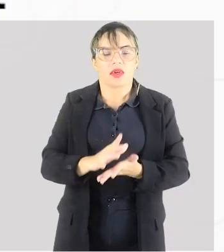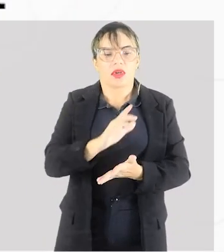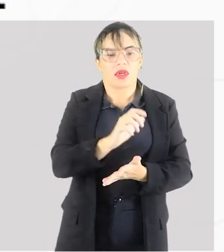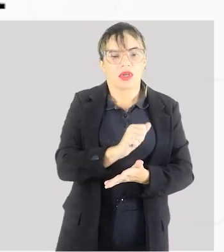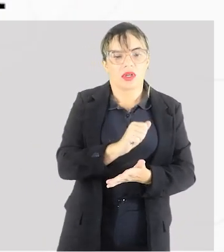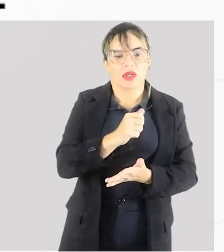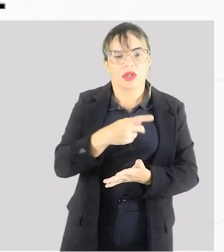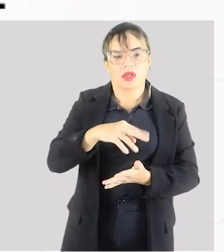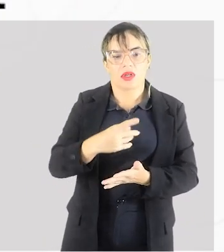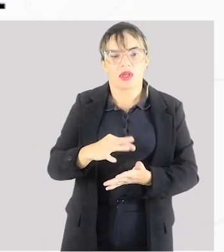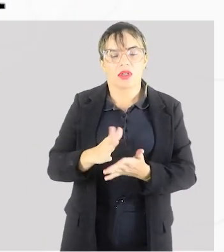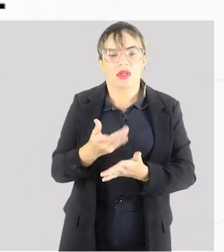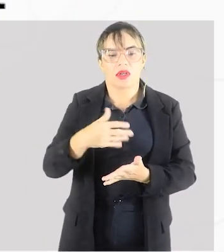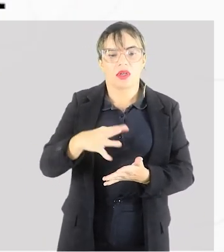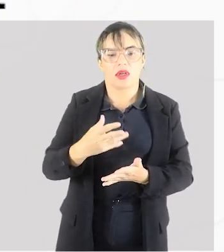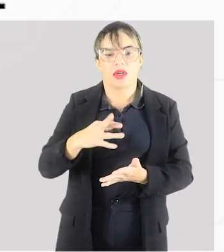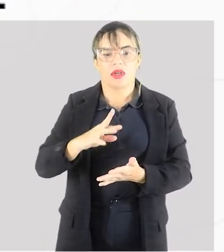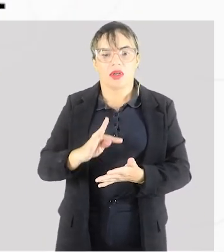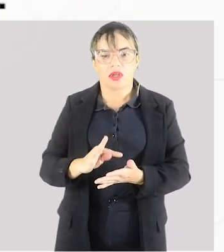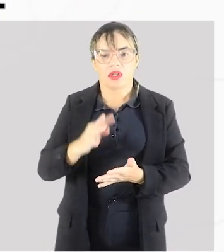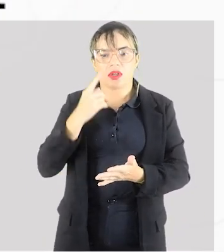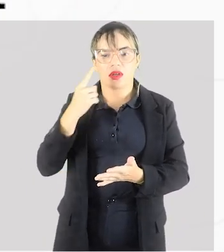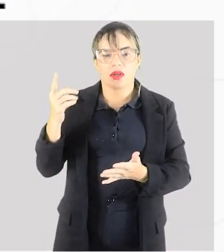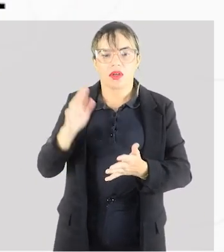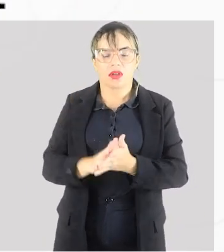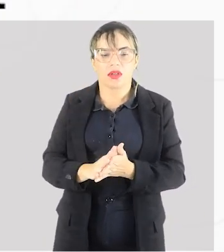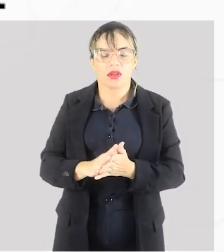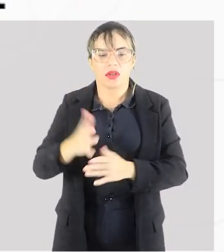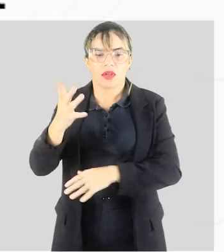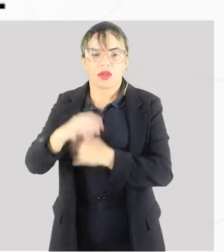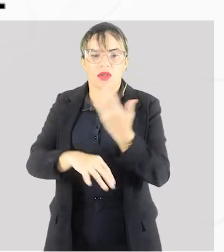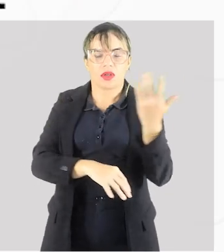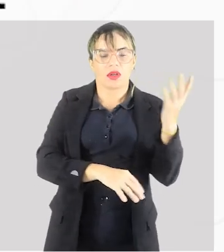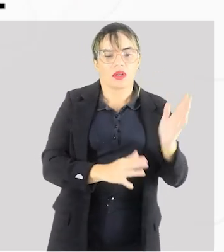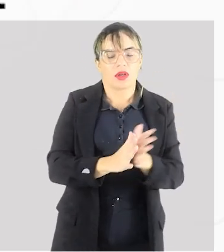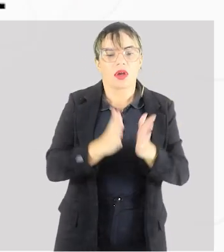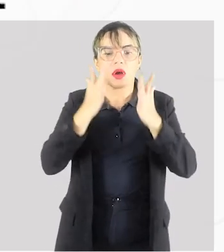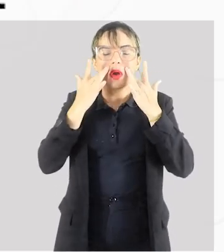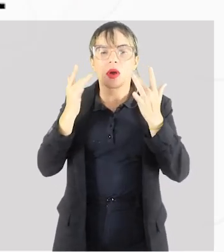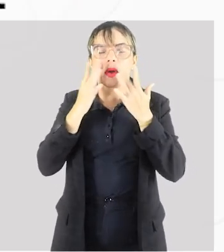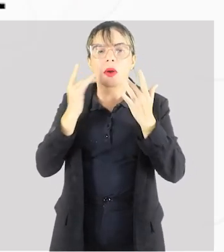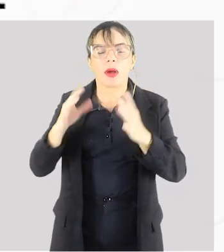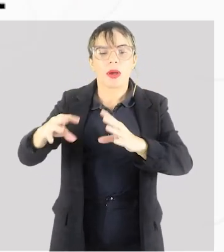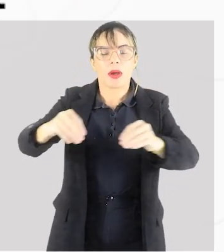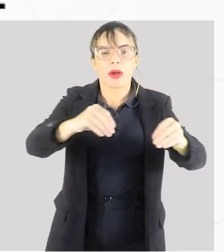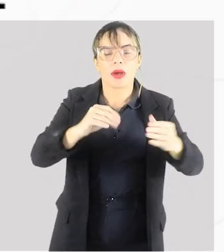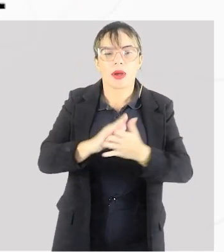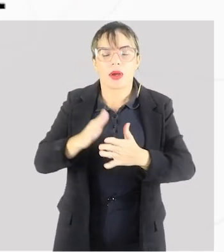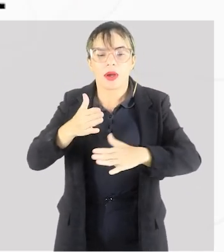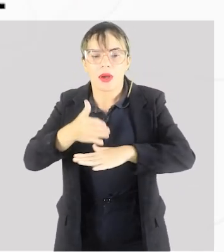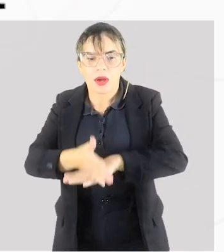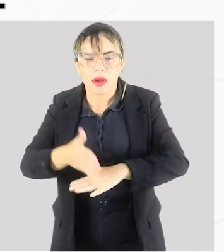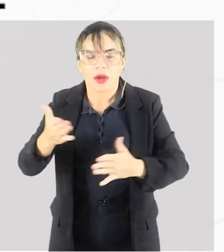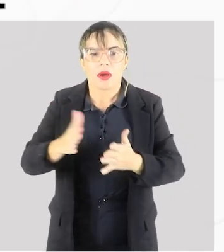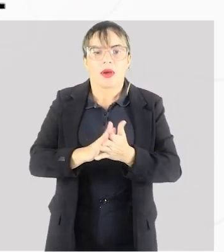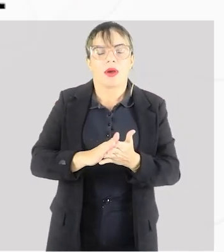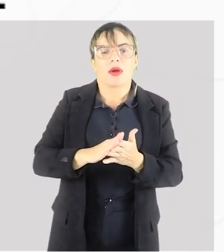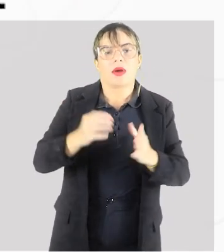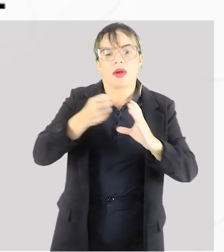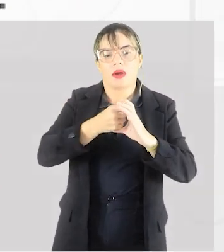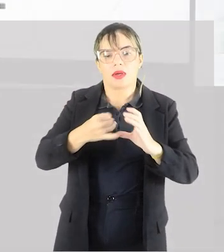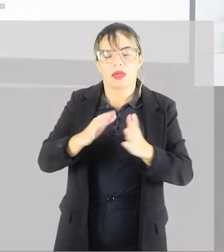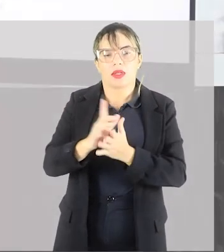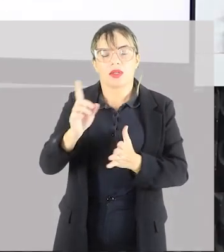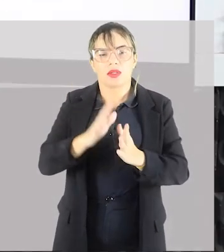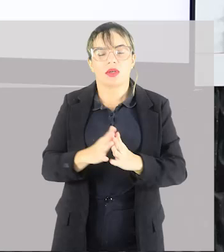da terra. Fusão da natureza com a arte. Essa arte da terra é quando você interfere no espaço, mesmo com elementos que não sejam daquele